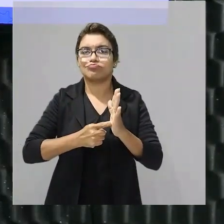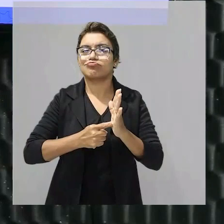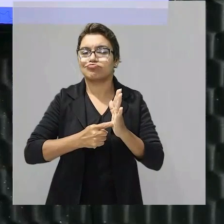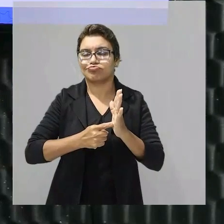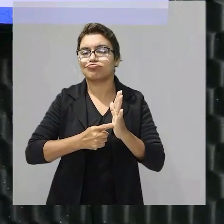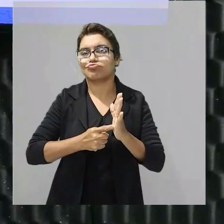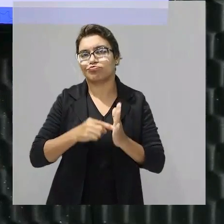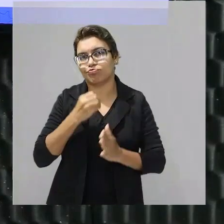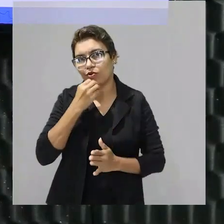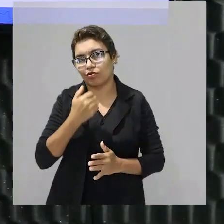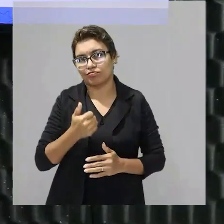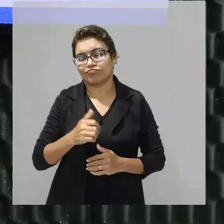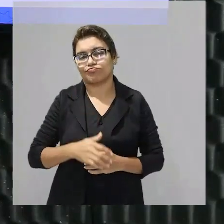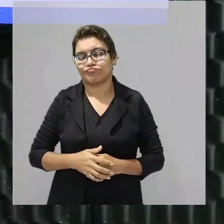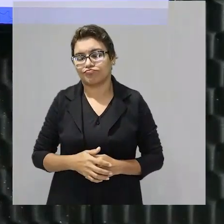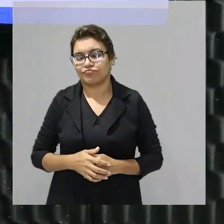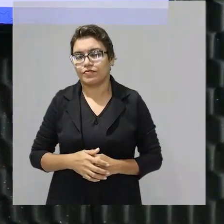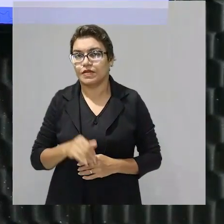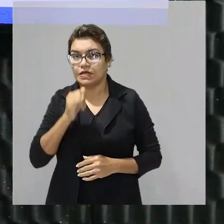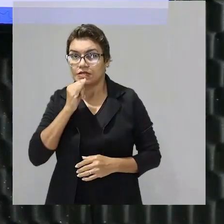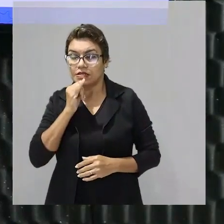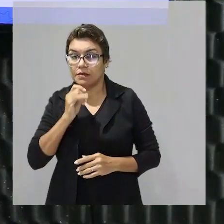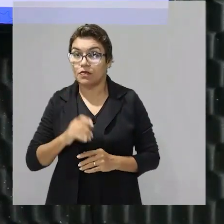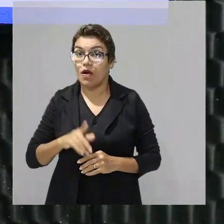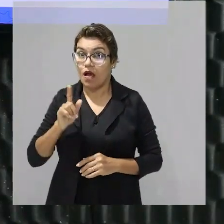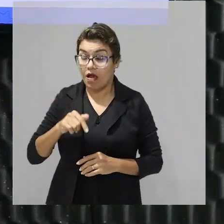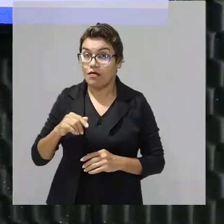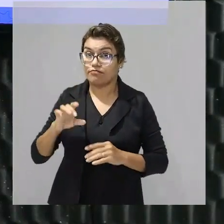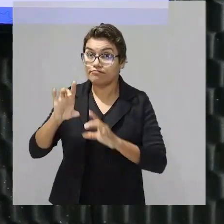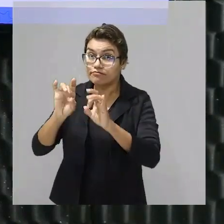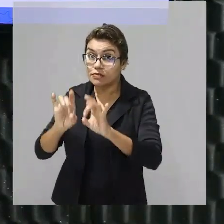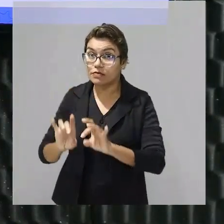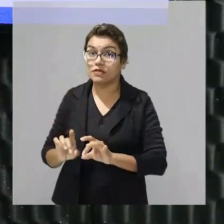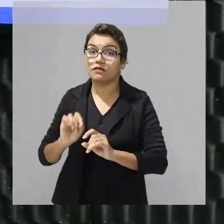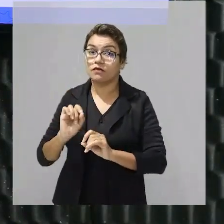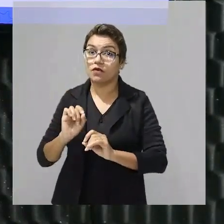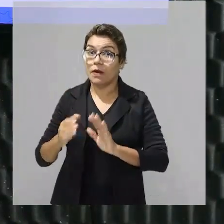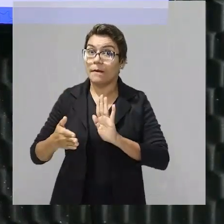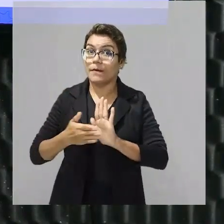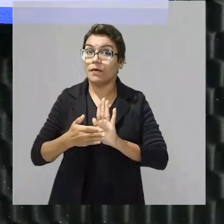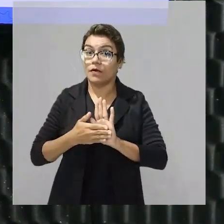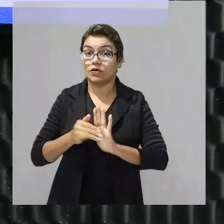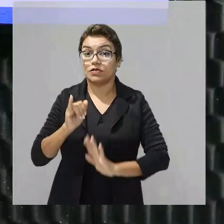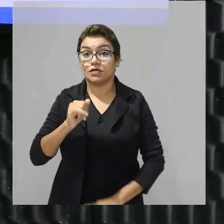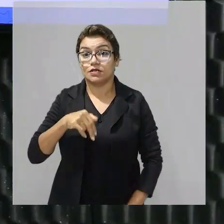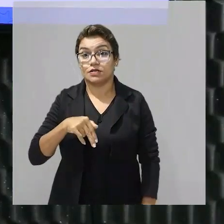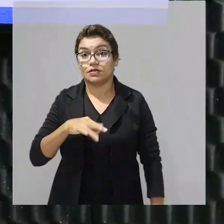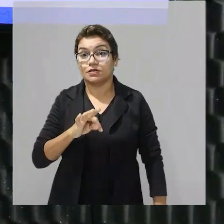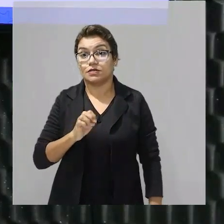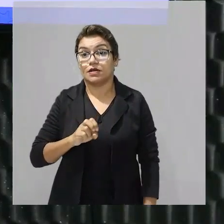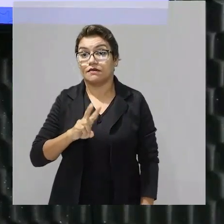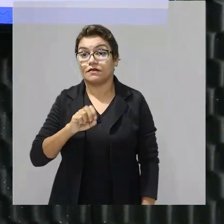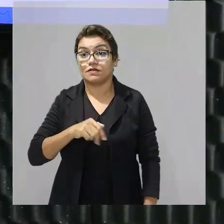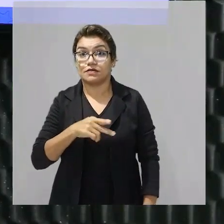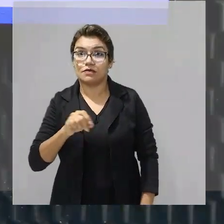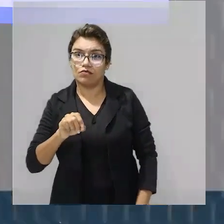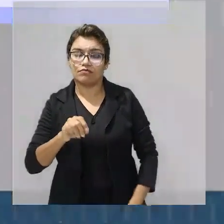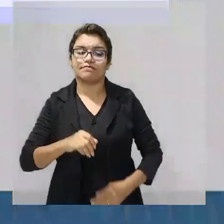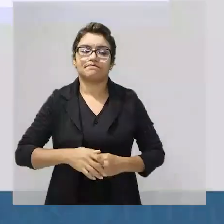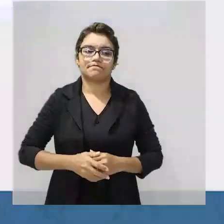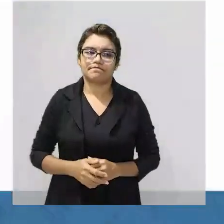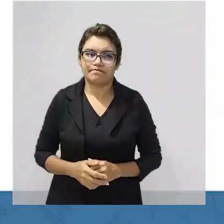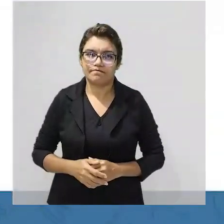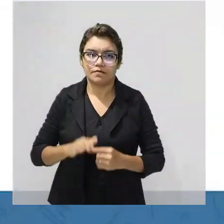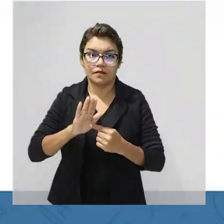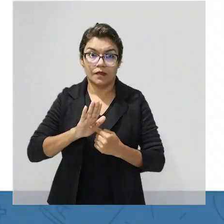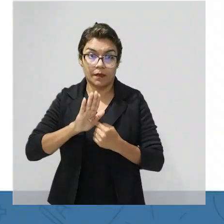garantindo, portanto, 20% da sua nota final. Tá vendo por que a nossa aula de hoje é tão importante? Claro